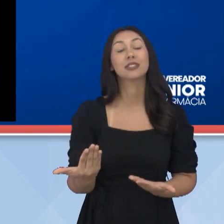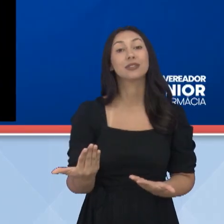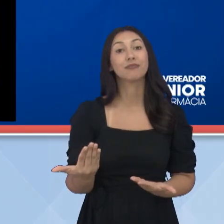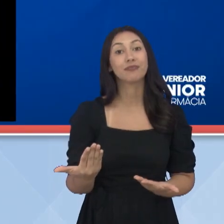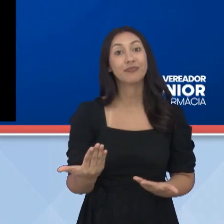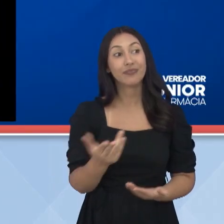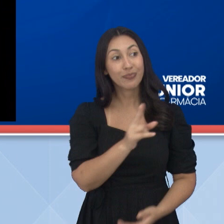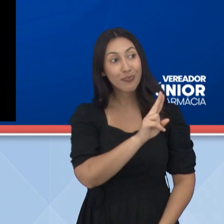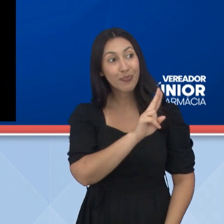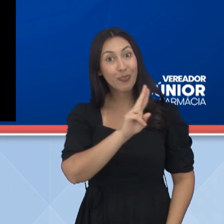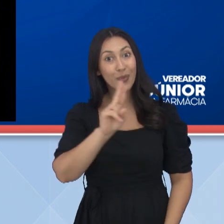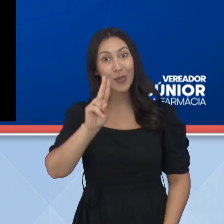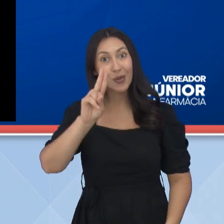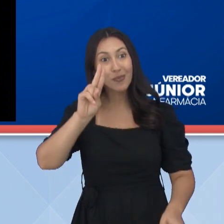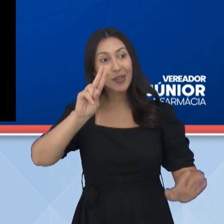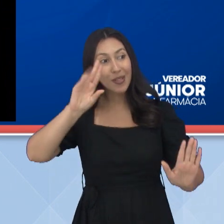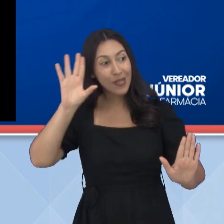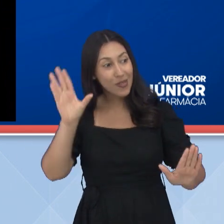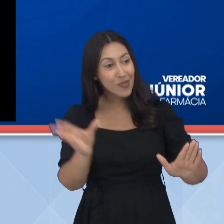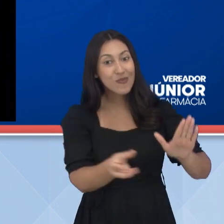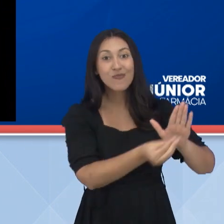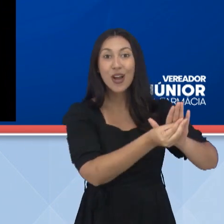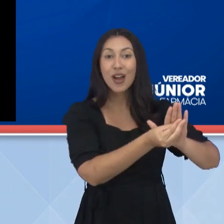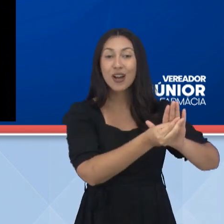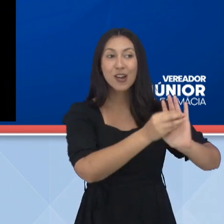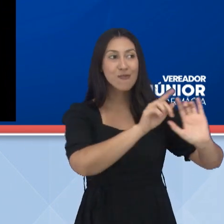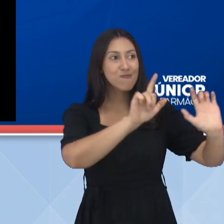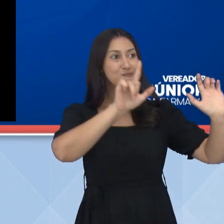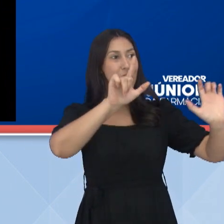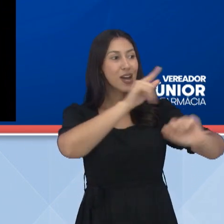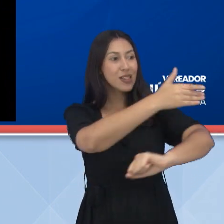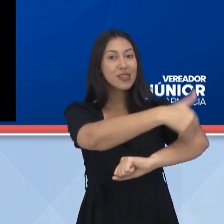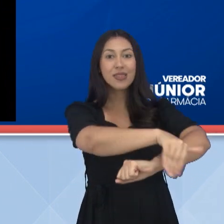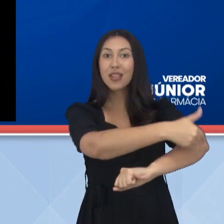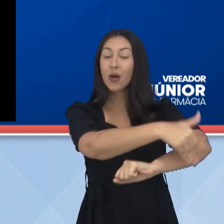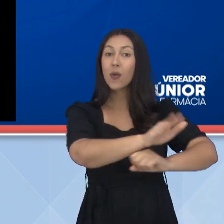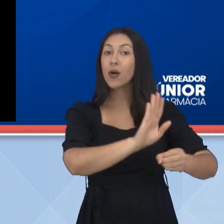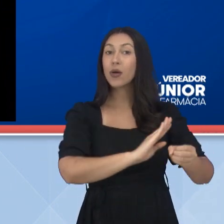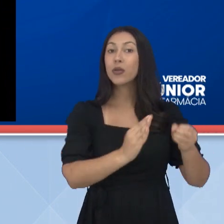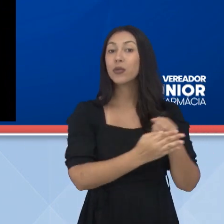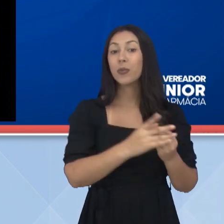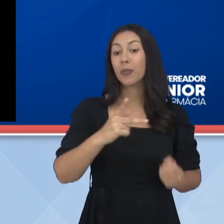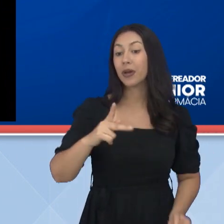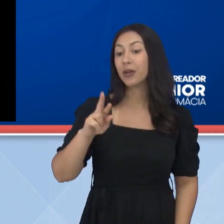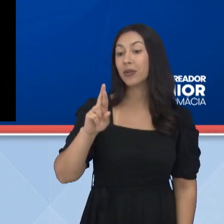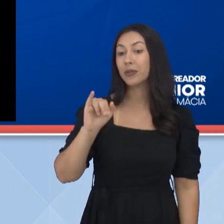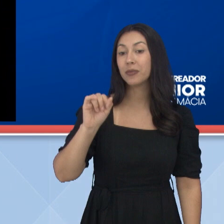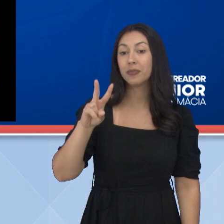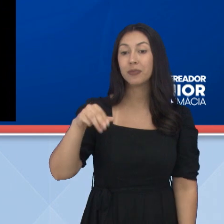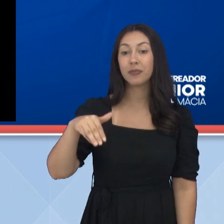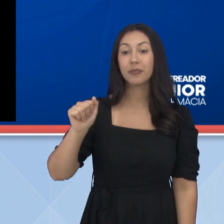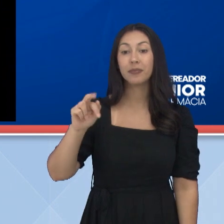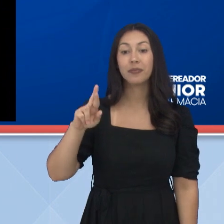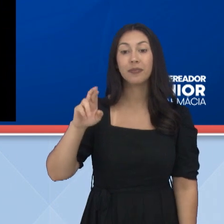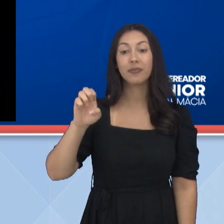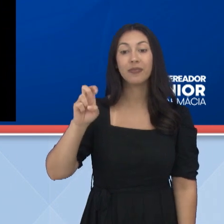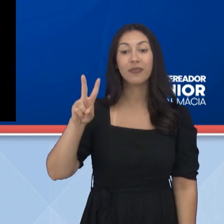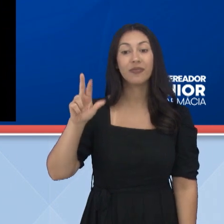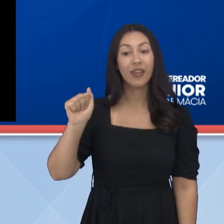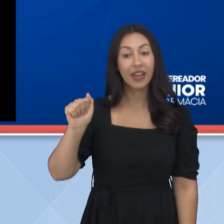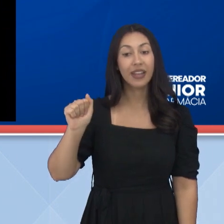denominação de rua, a Travessa 4, no Jardim Primavera, onde a família reside, onde